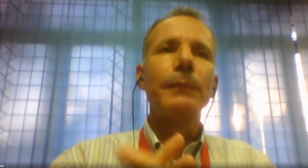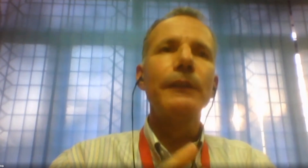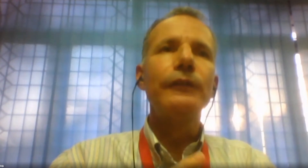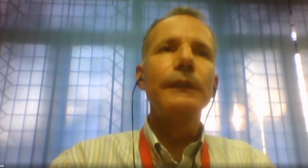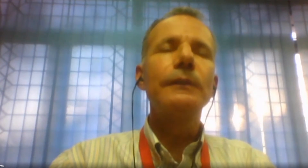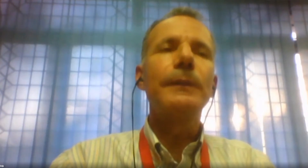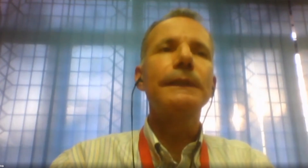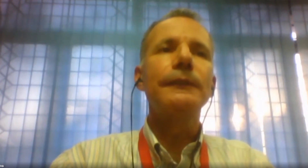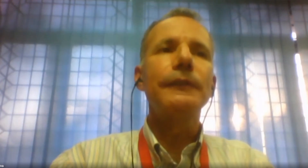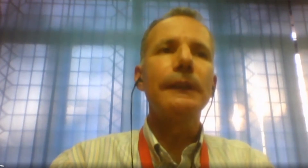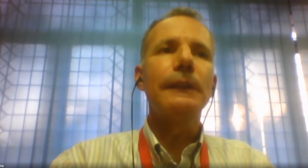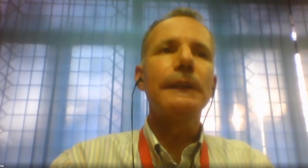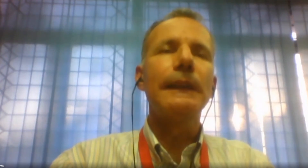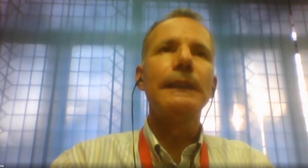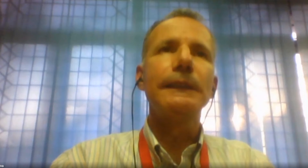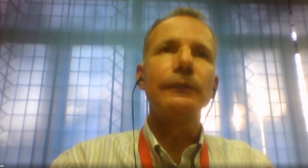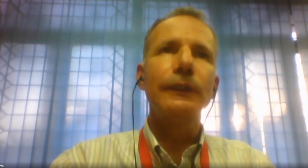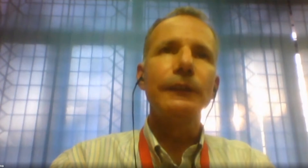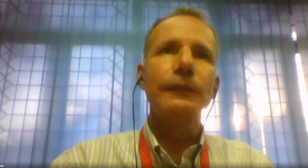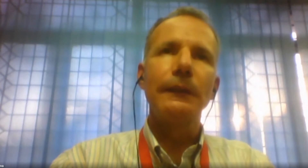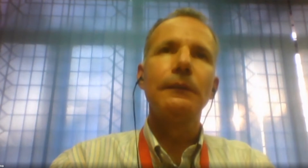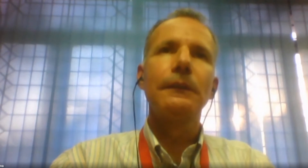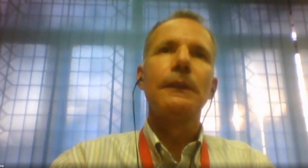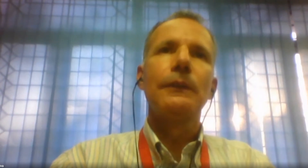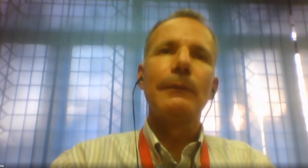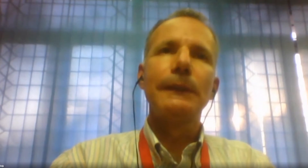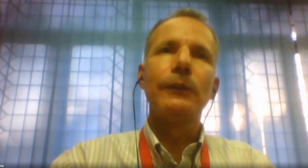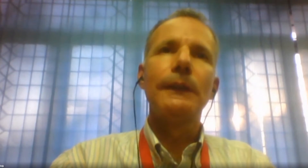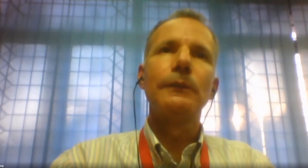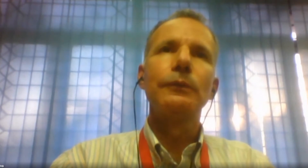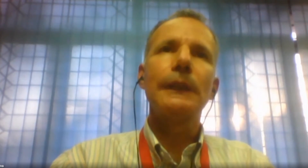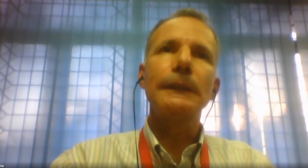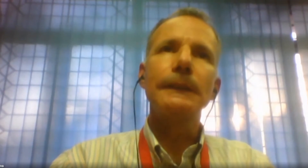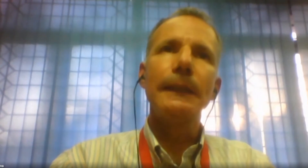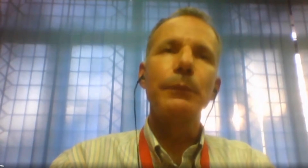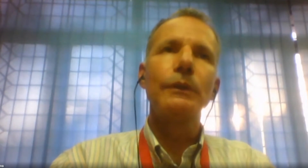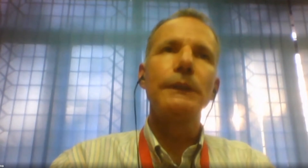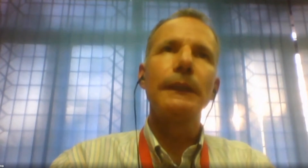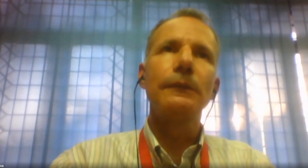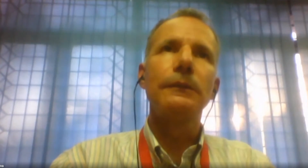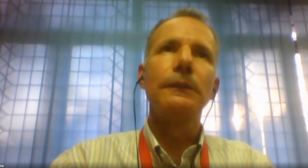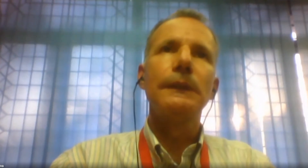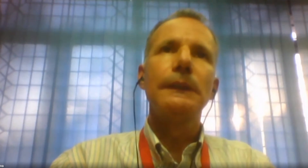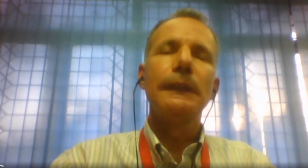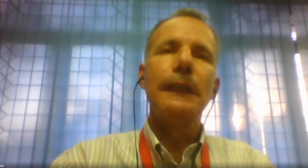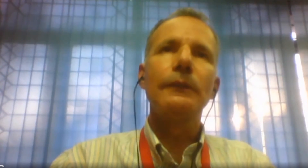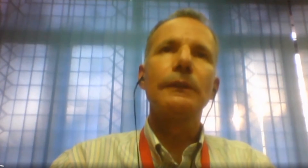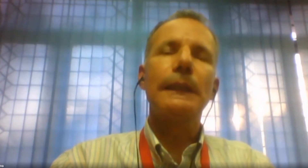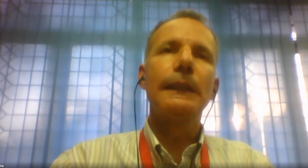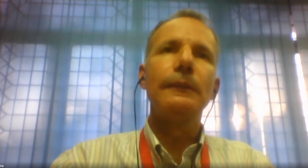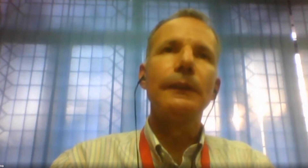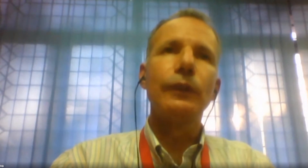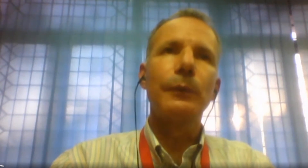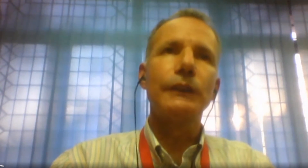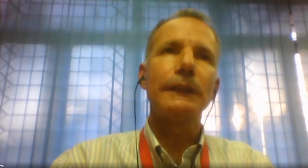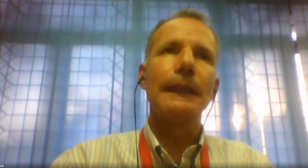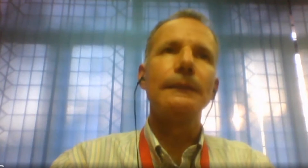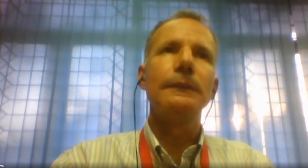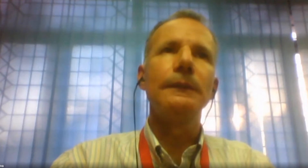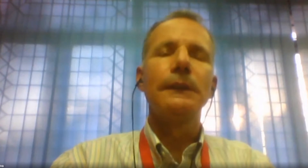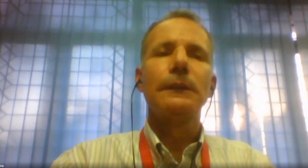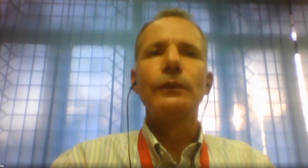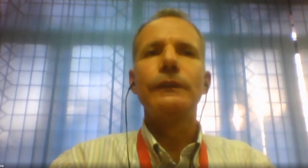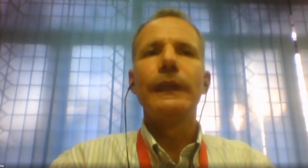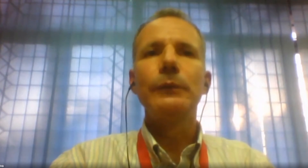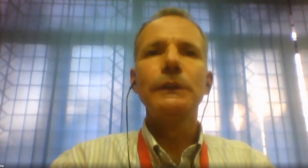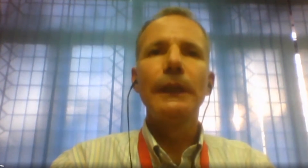Tudo que foi previsto para ser feito aqui na Índia foi feito. O Amazônia 1 está 100% dentro daquilo que foi